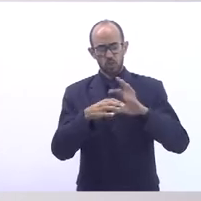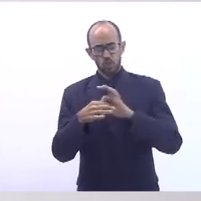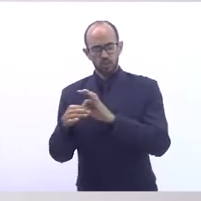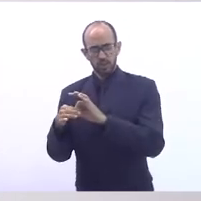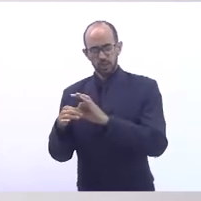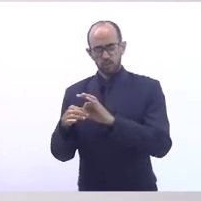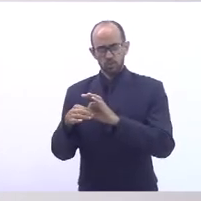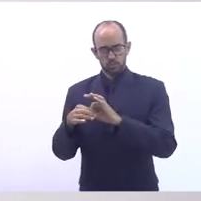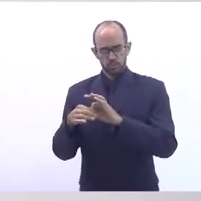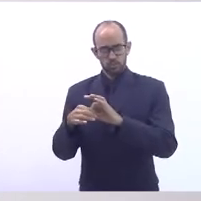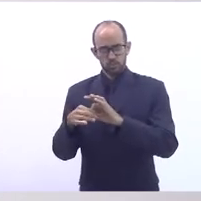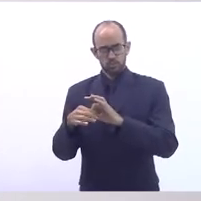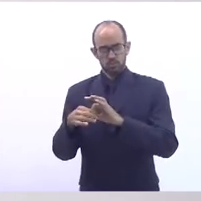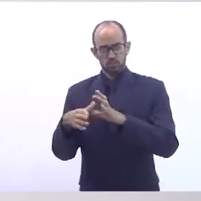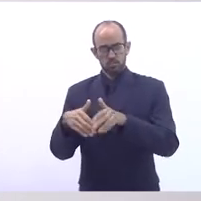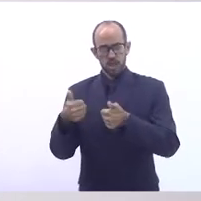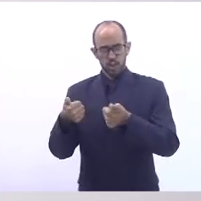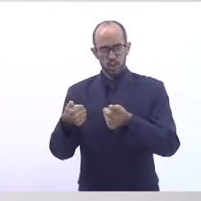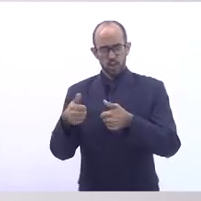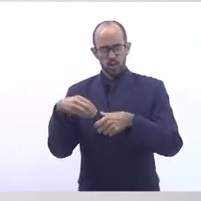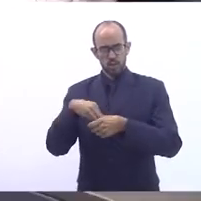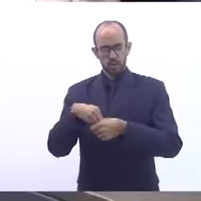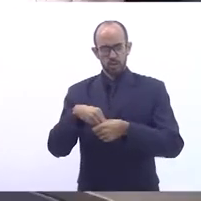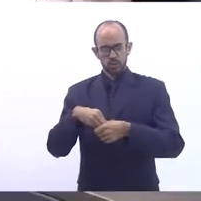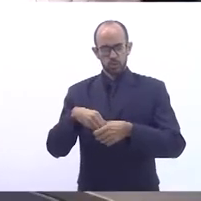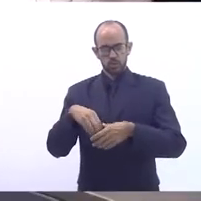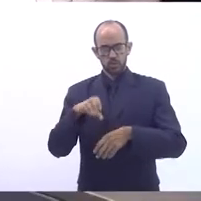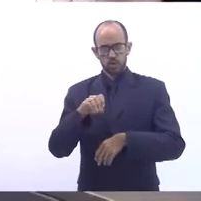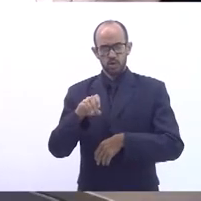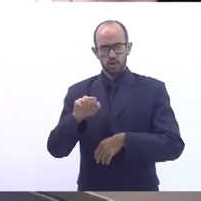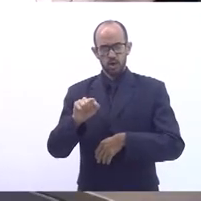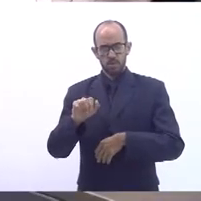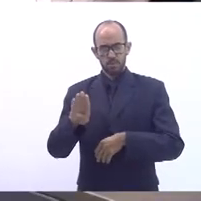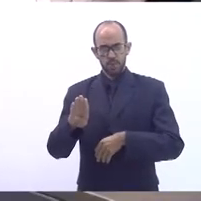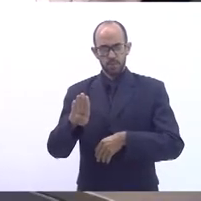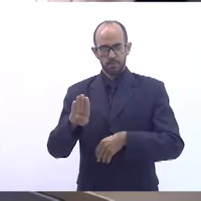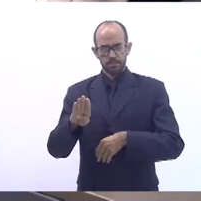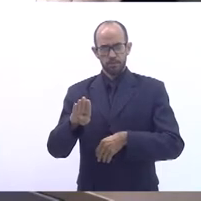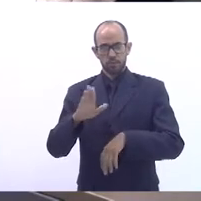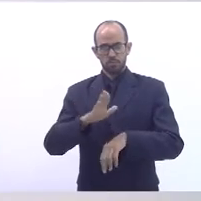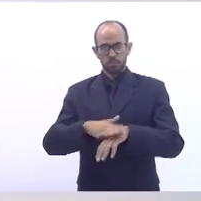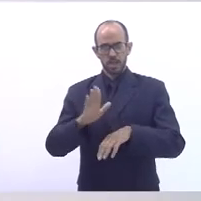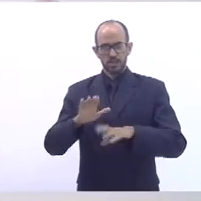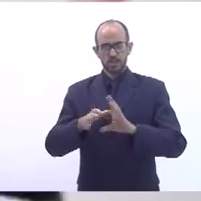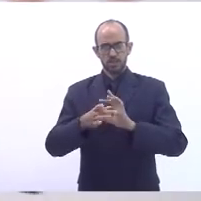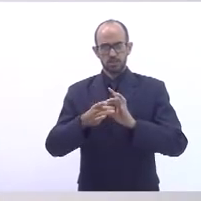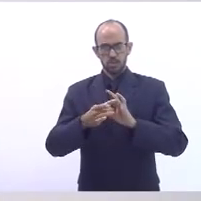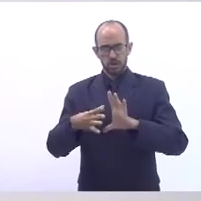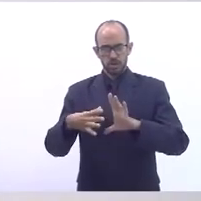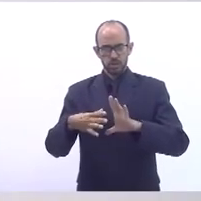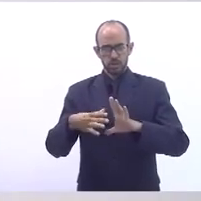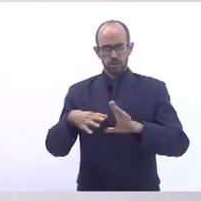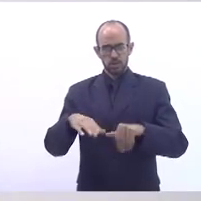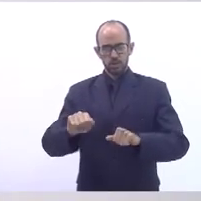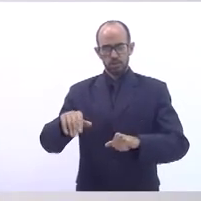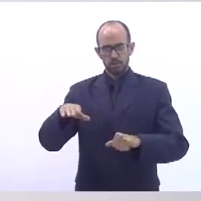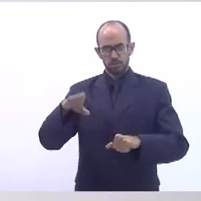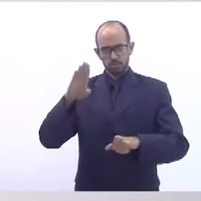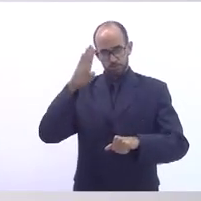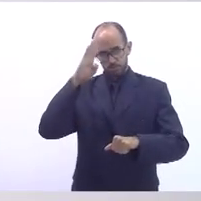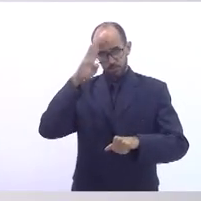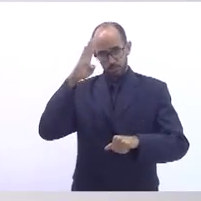mais favorável dentro da ordem mas democrático e o carro chefe lá do